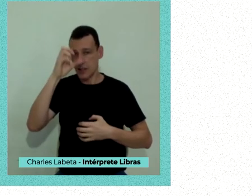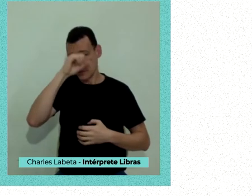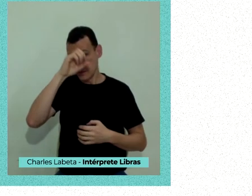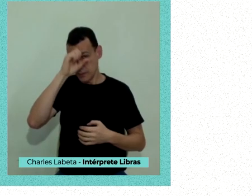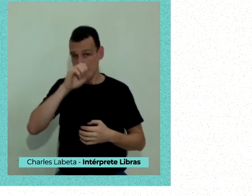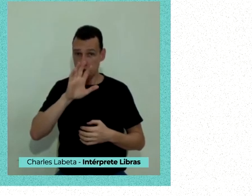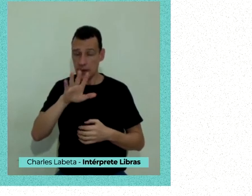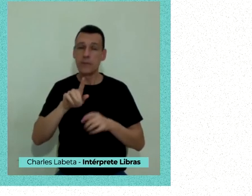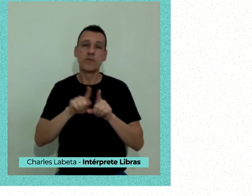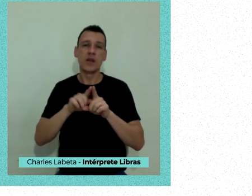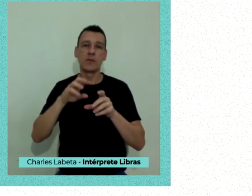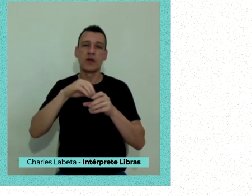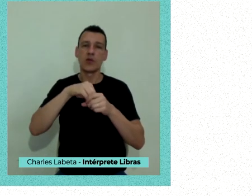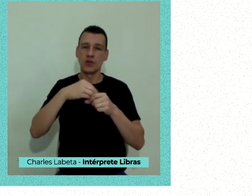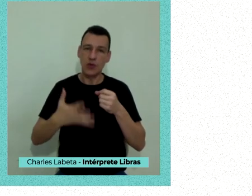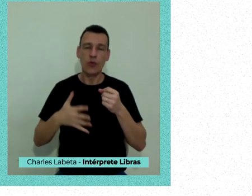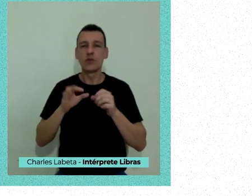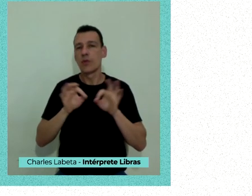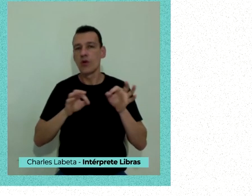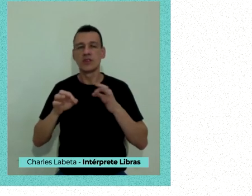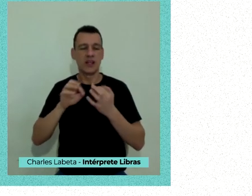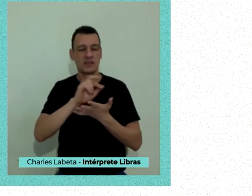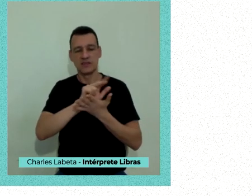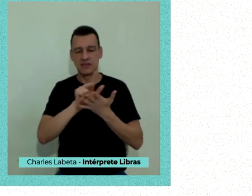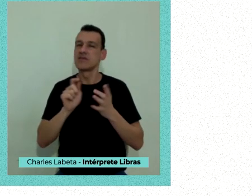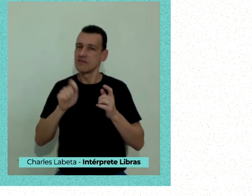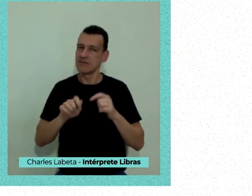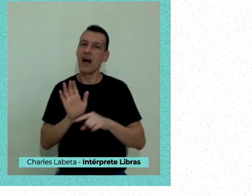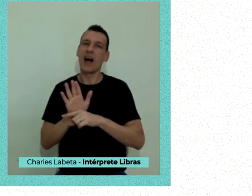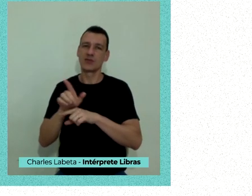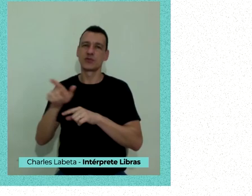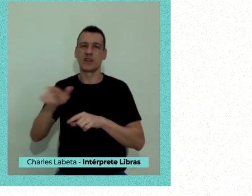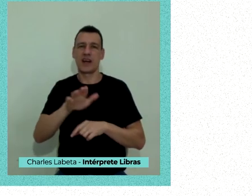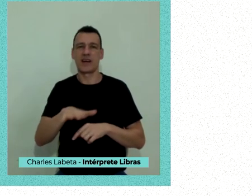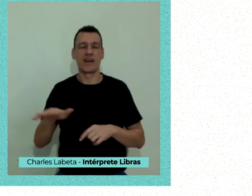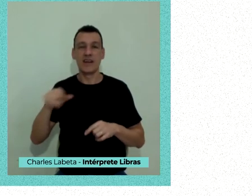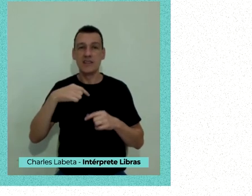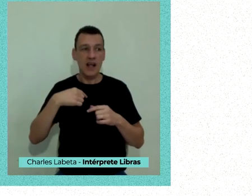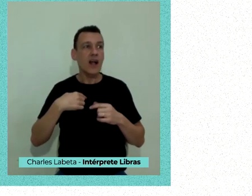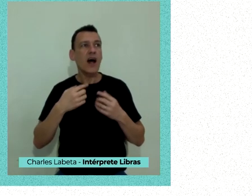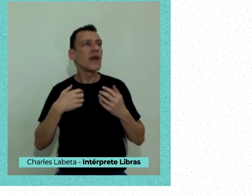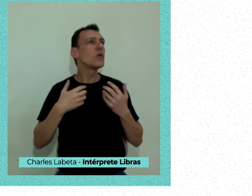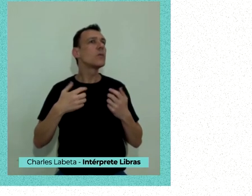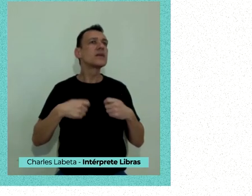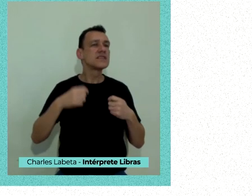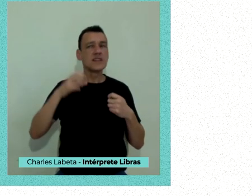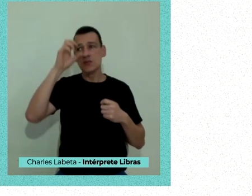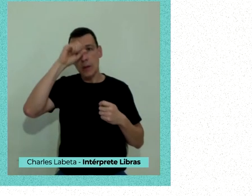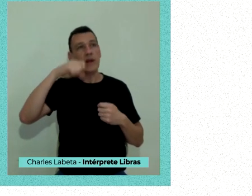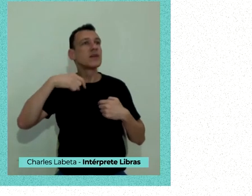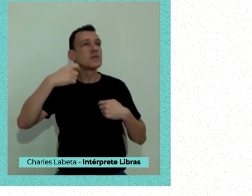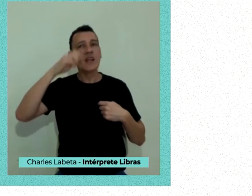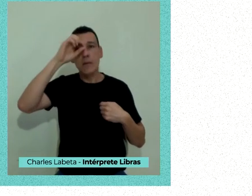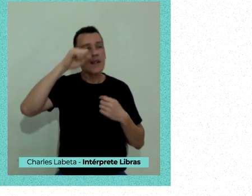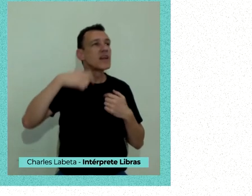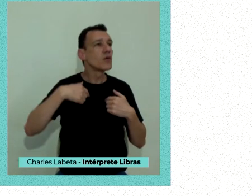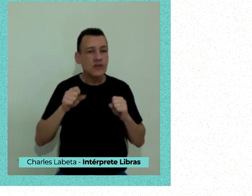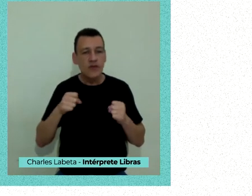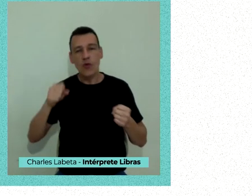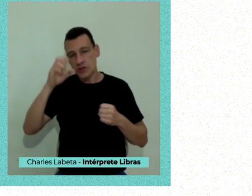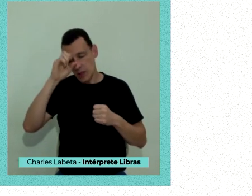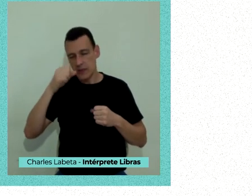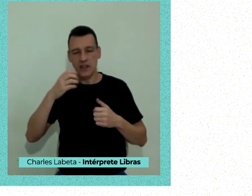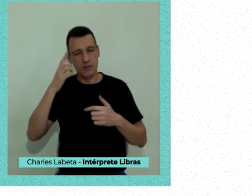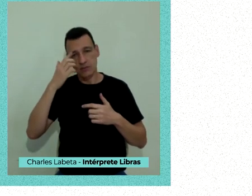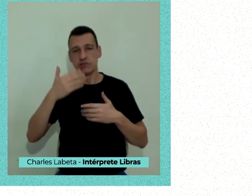são meios para esse fim. Então, nós envolvemos todos os alunos nas suas múltiplas expressões. Falando